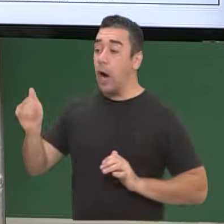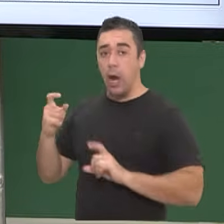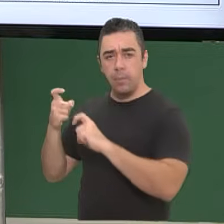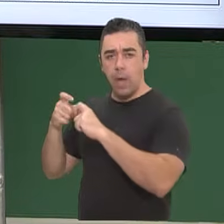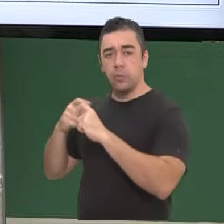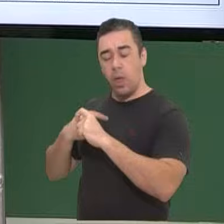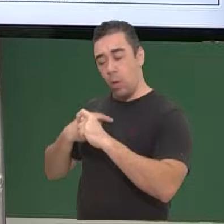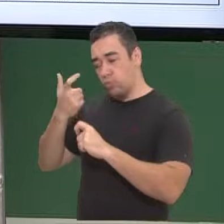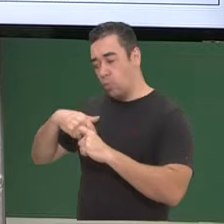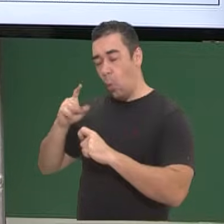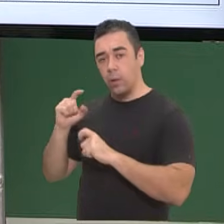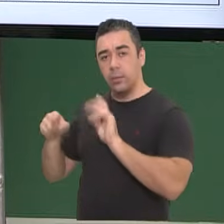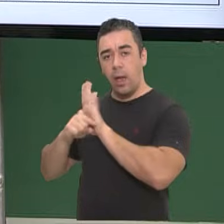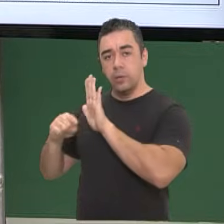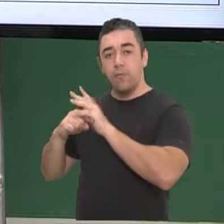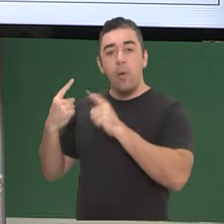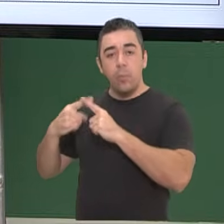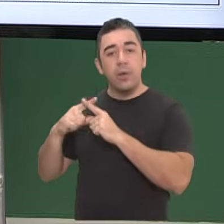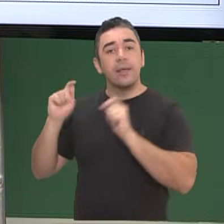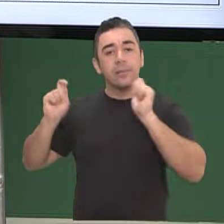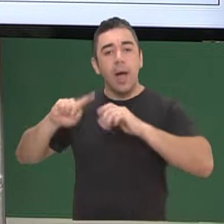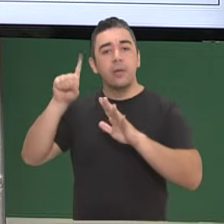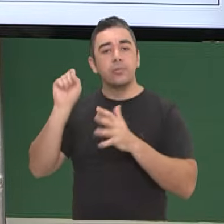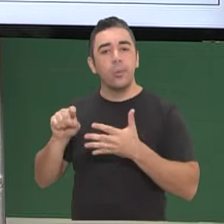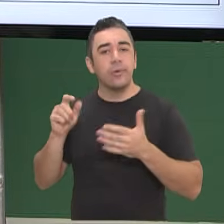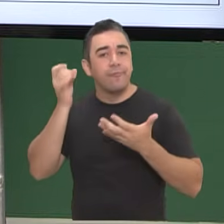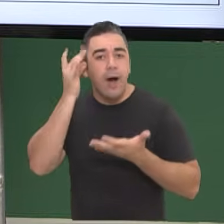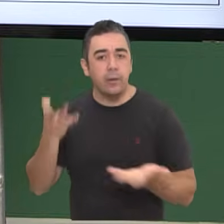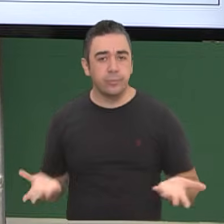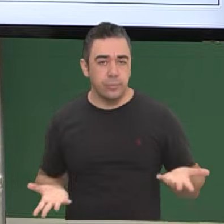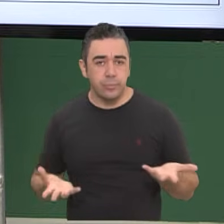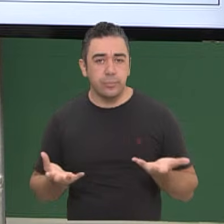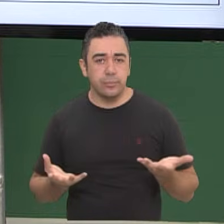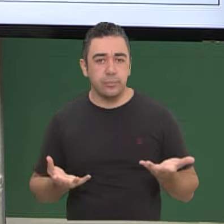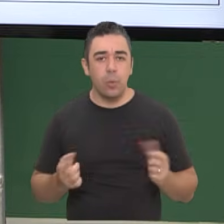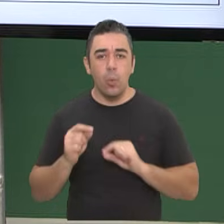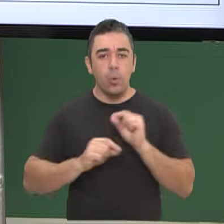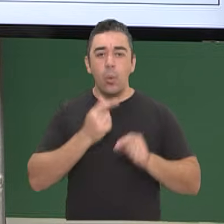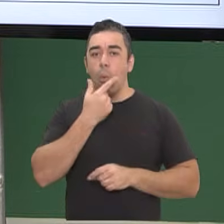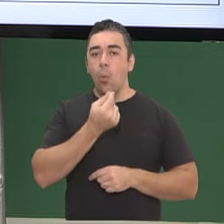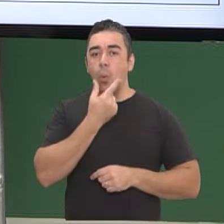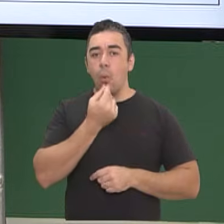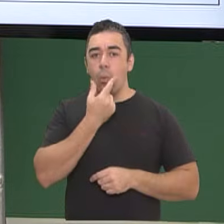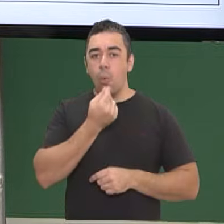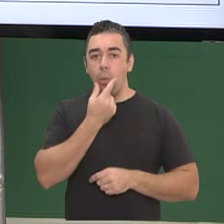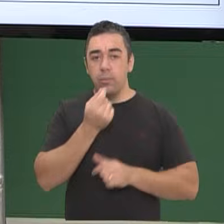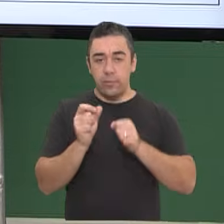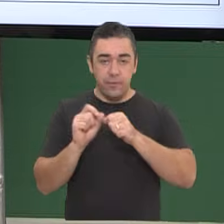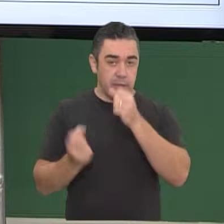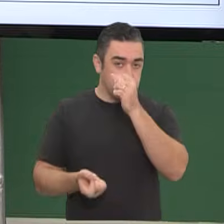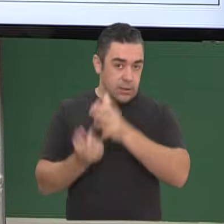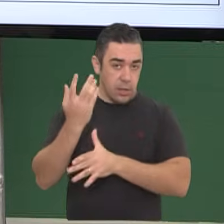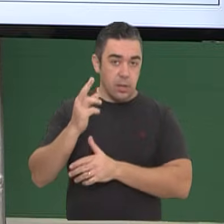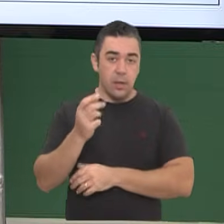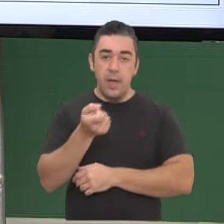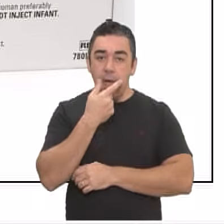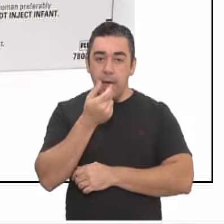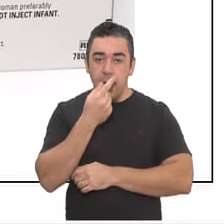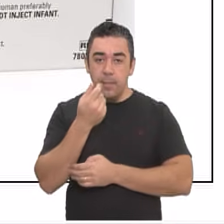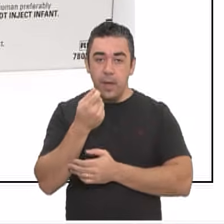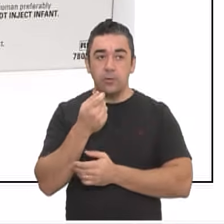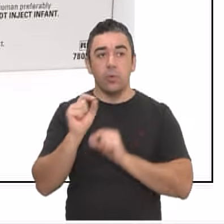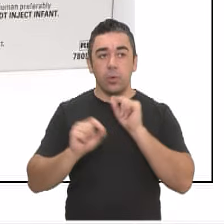quê? Porque tem solução. E é uma solução bem simples. Foi inventado, então, um remédio chamado